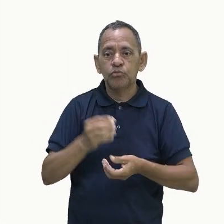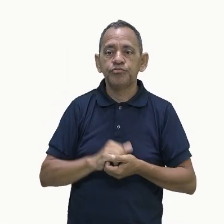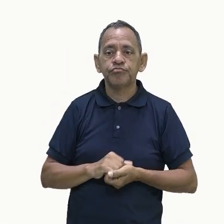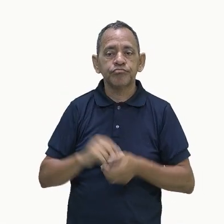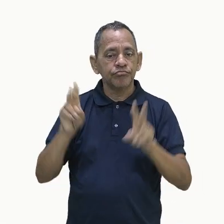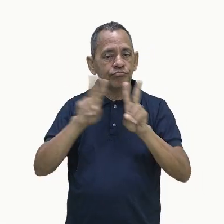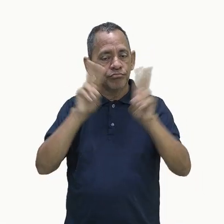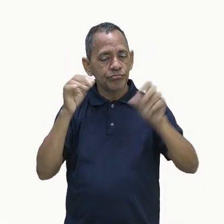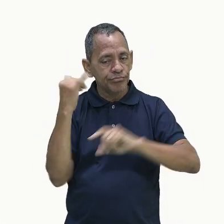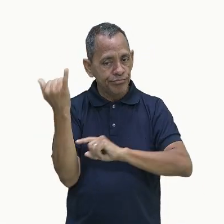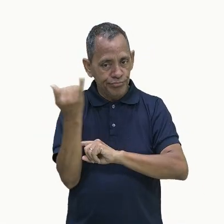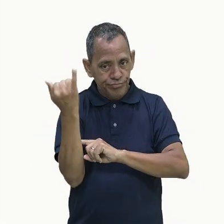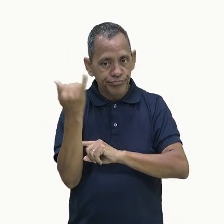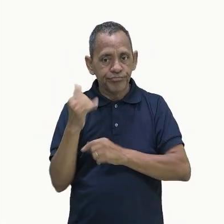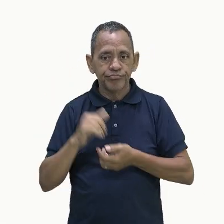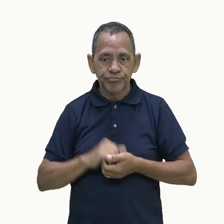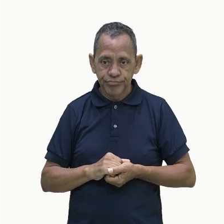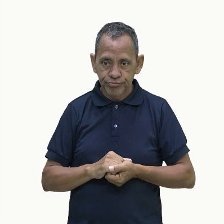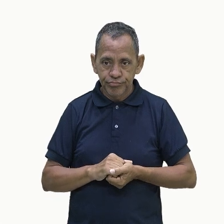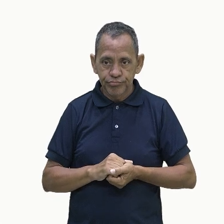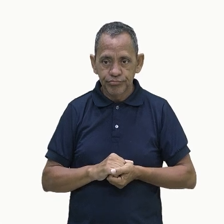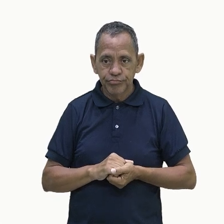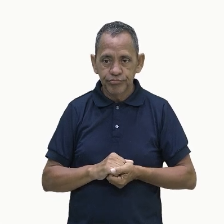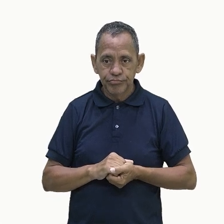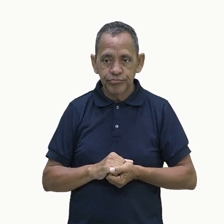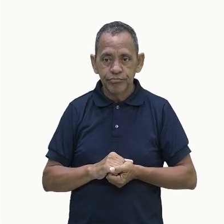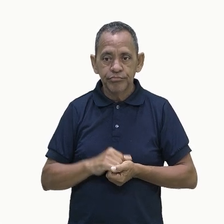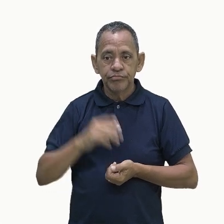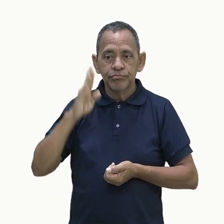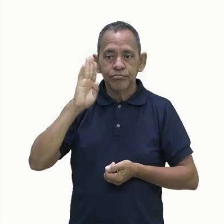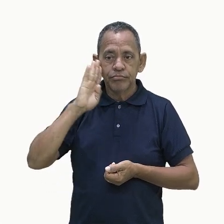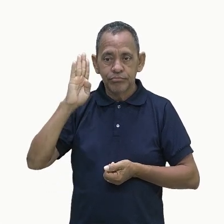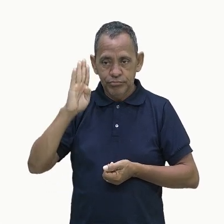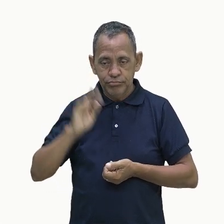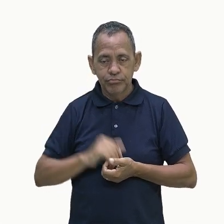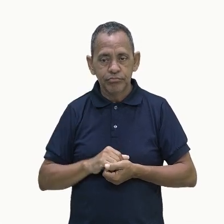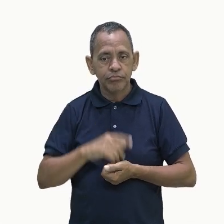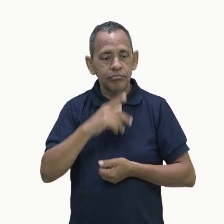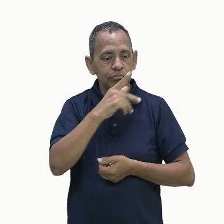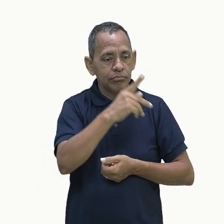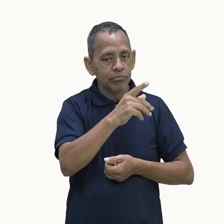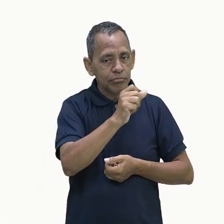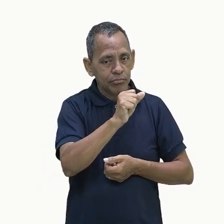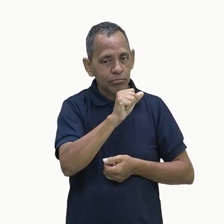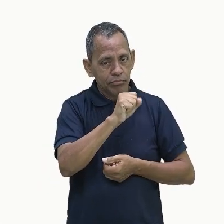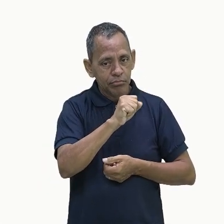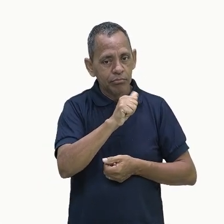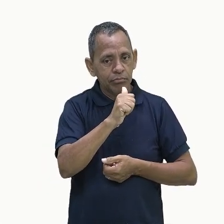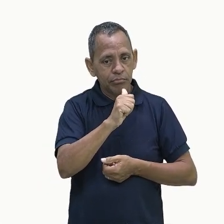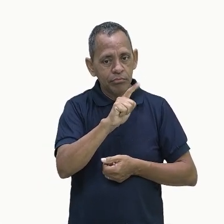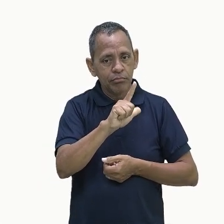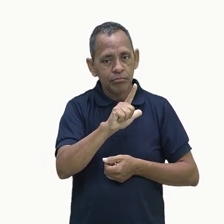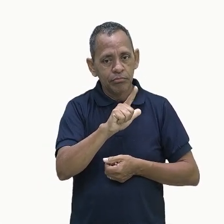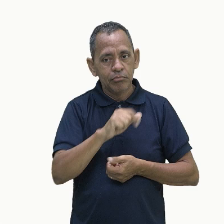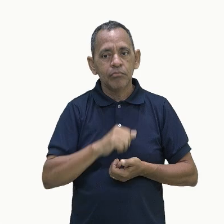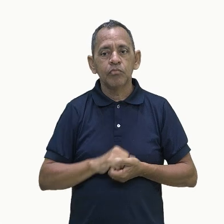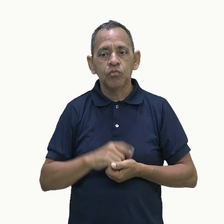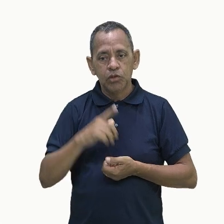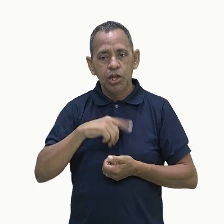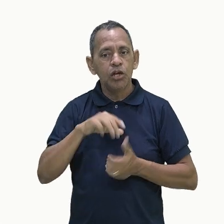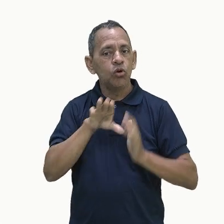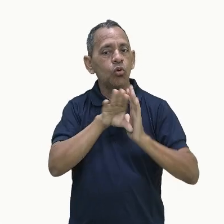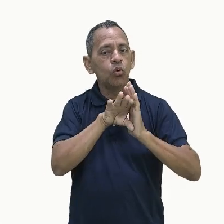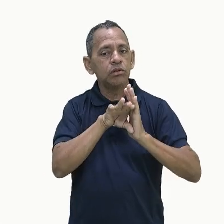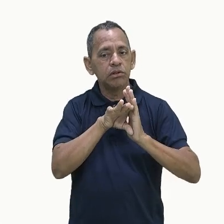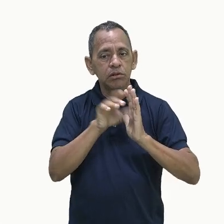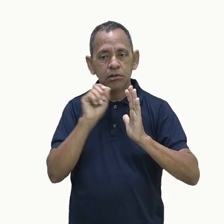muito importante como princípio de Pascal, tem pela seguinte definição: